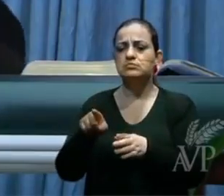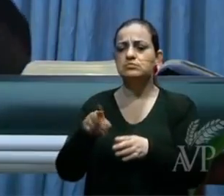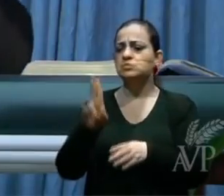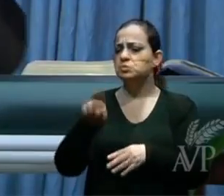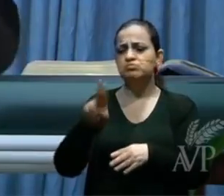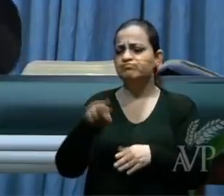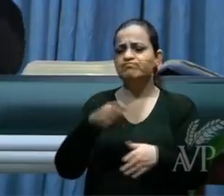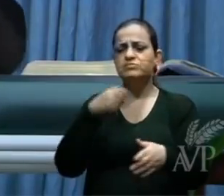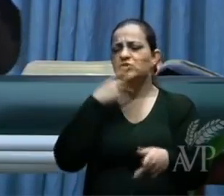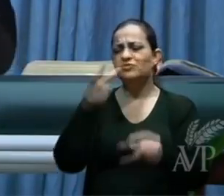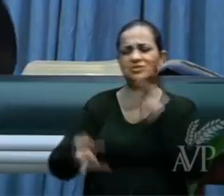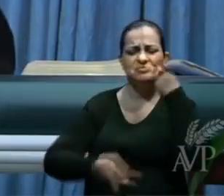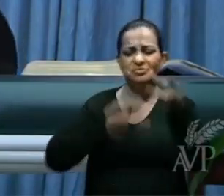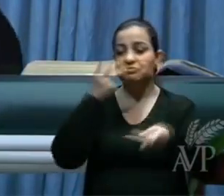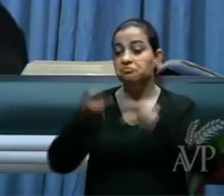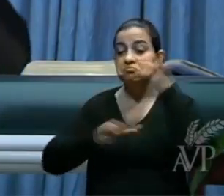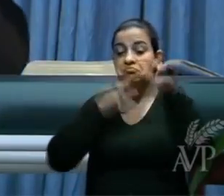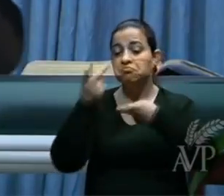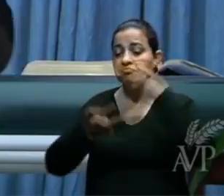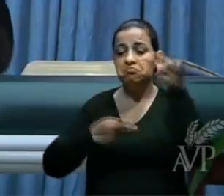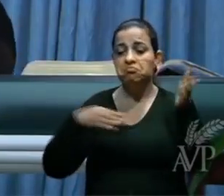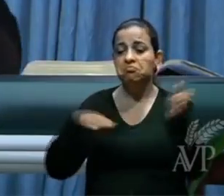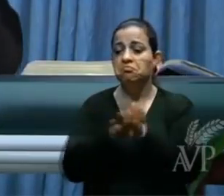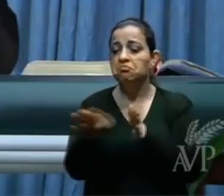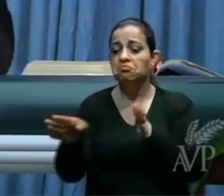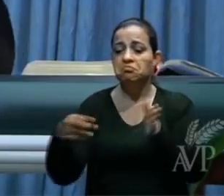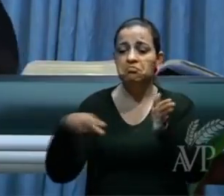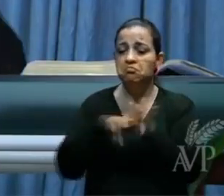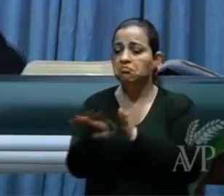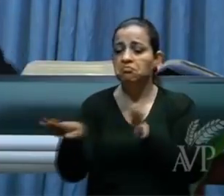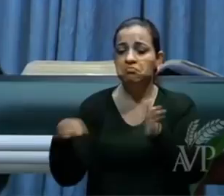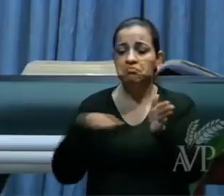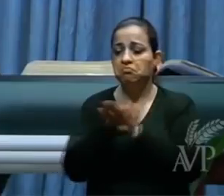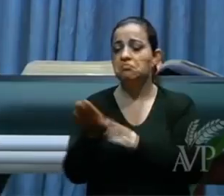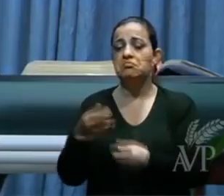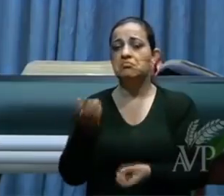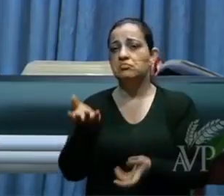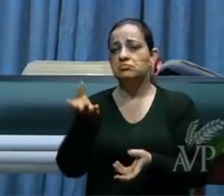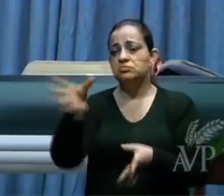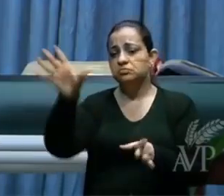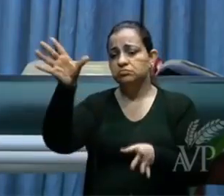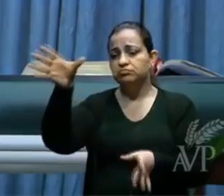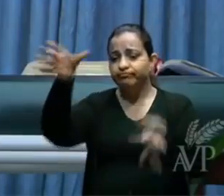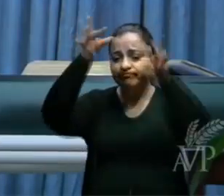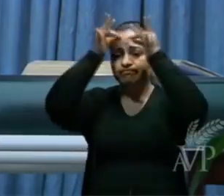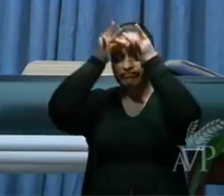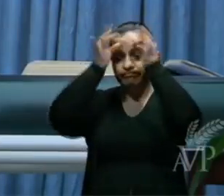coisa bate e no entanto é igual a jogar água nas costas do pato